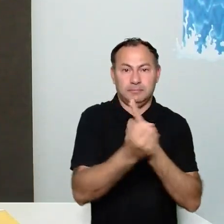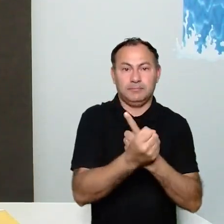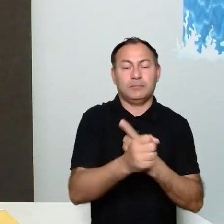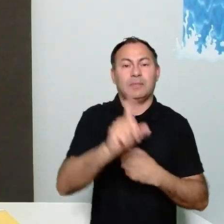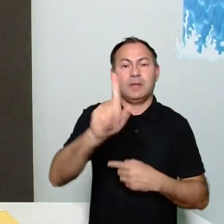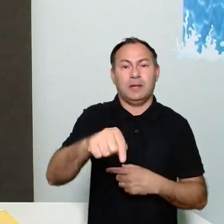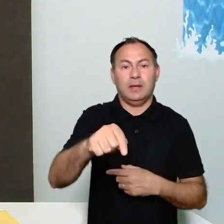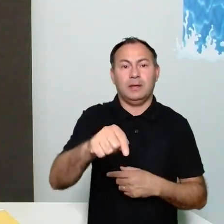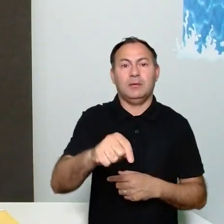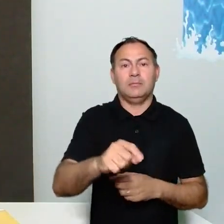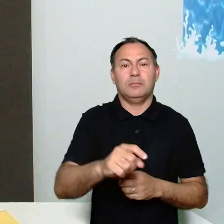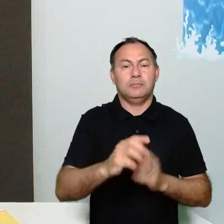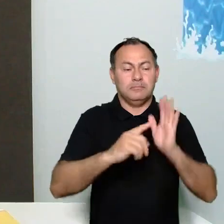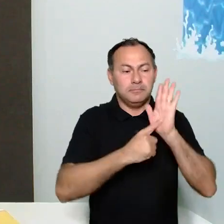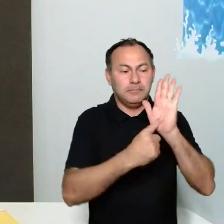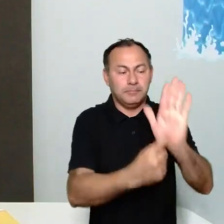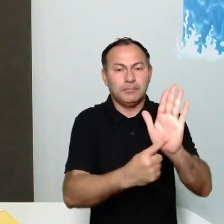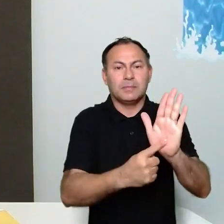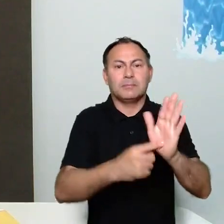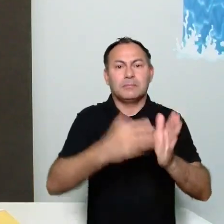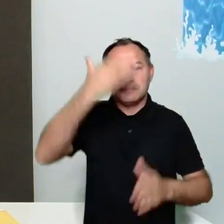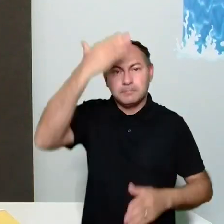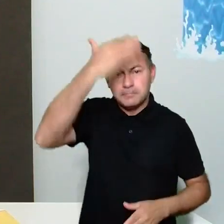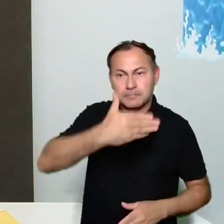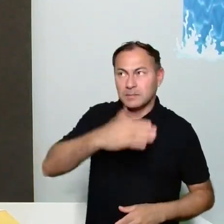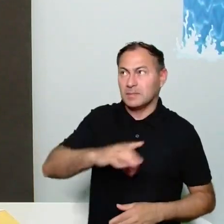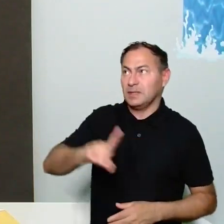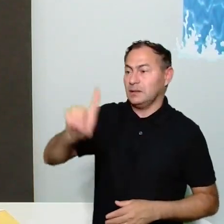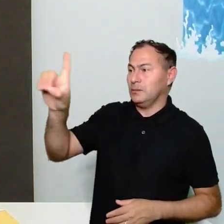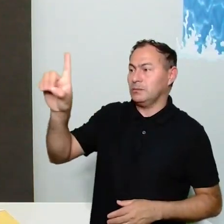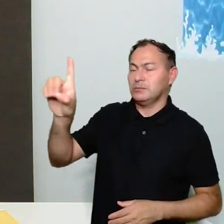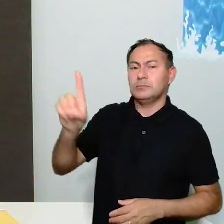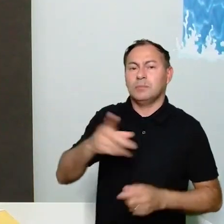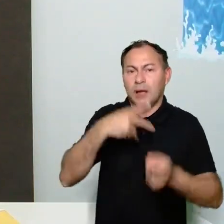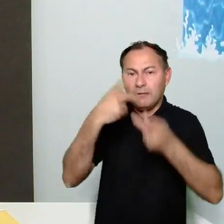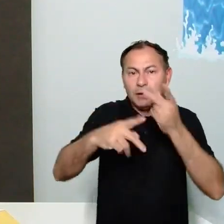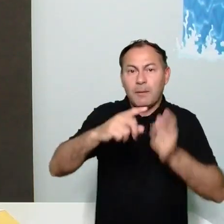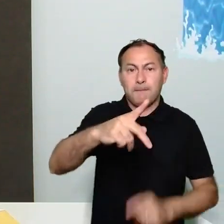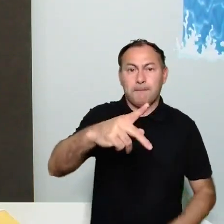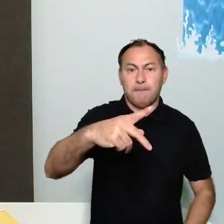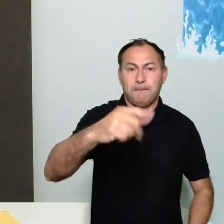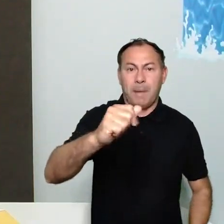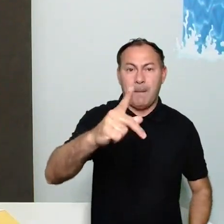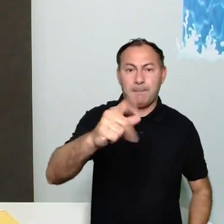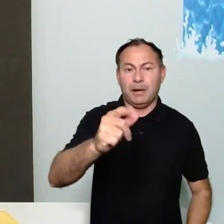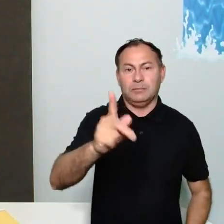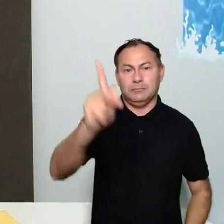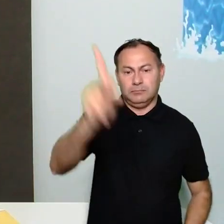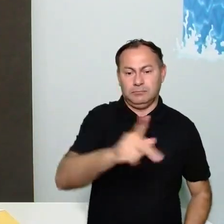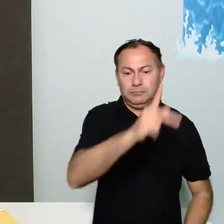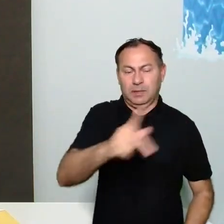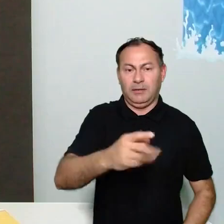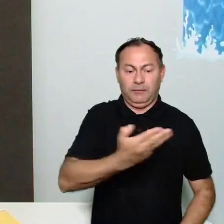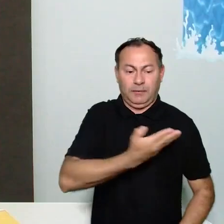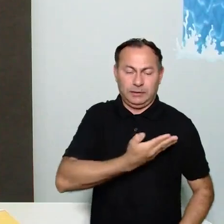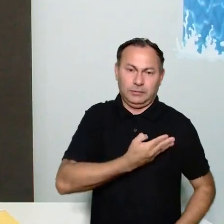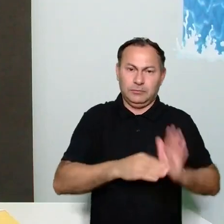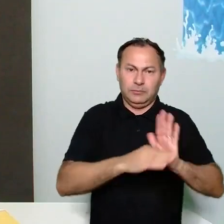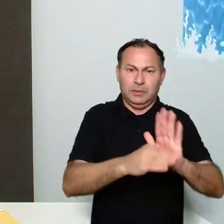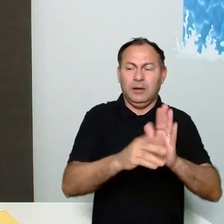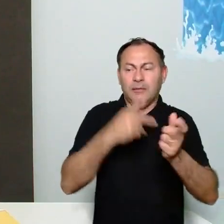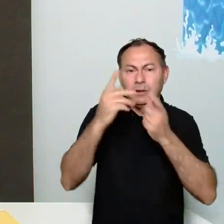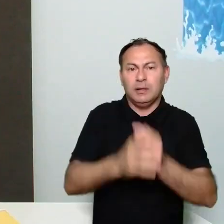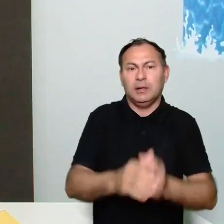E são um reflexo da presença de Deus, como disse o Papa Francisco na Exhortação